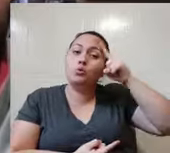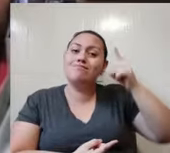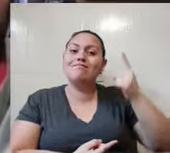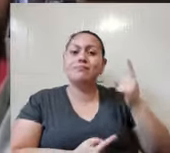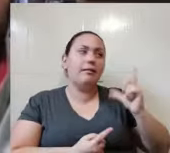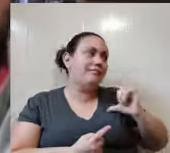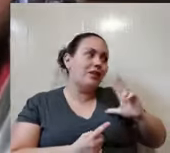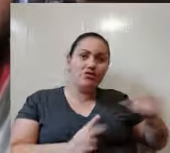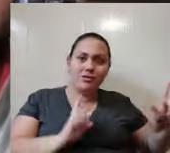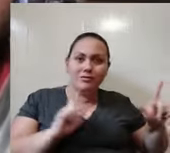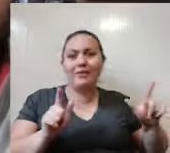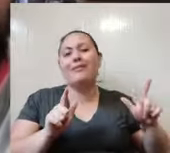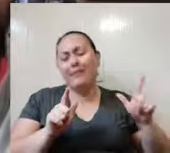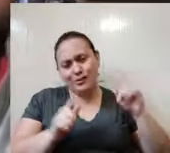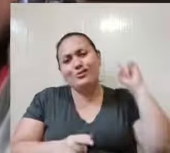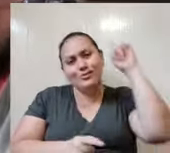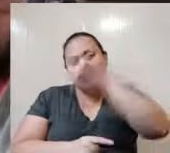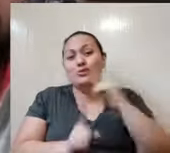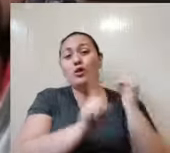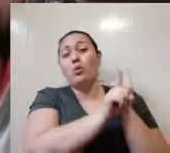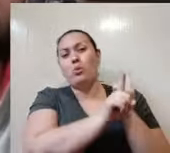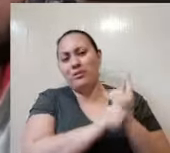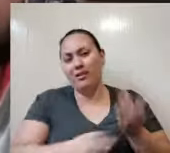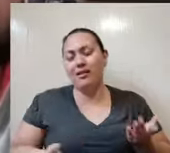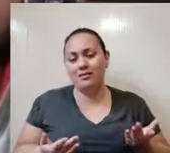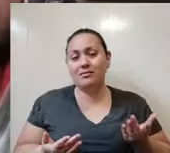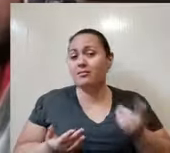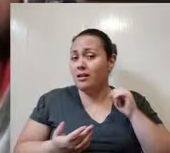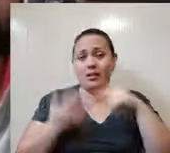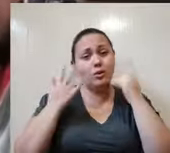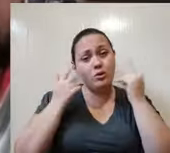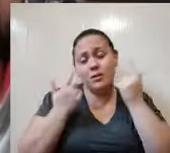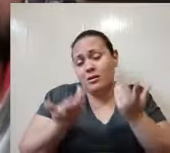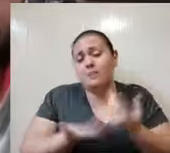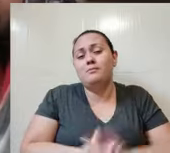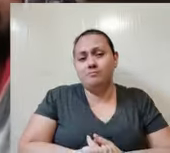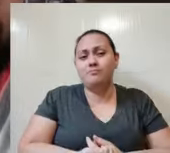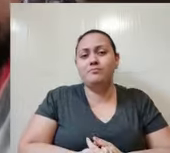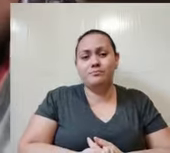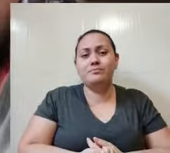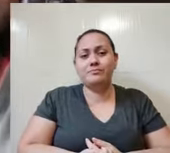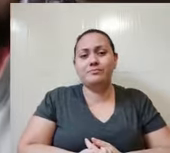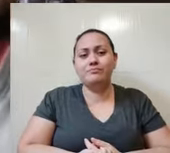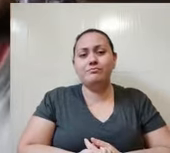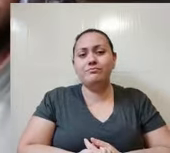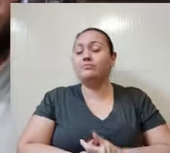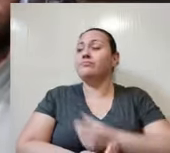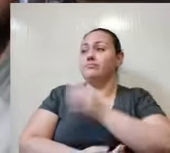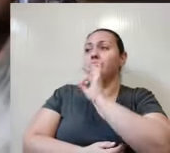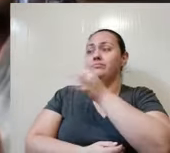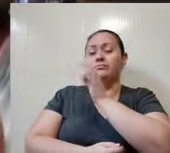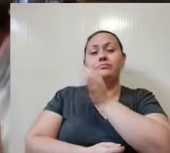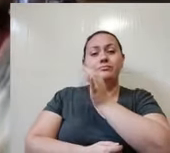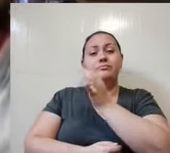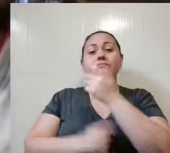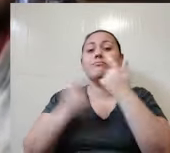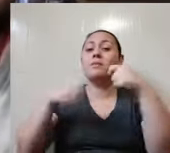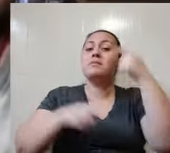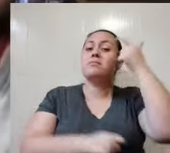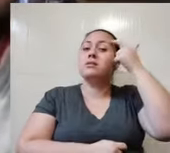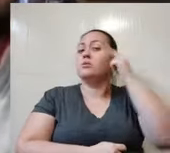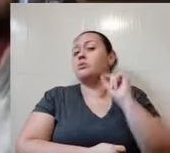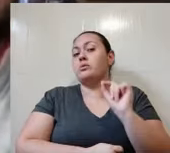muito diferente também fica mais difícil. Tudo isso faz parte, né? Uhum. E daí a gente tem que